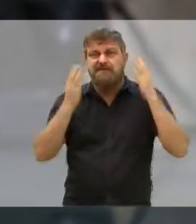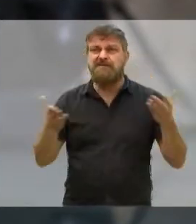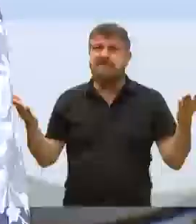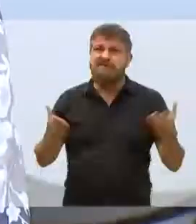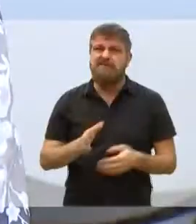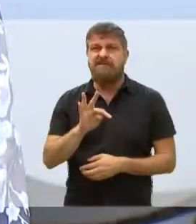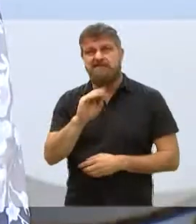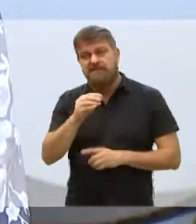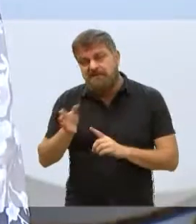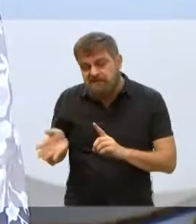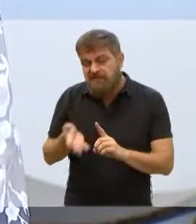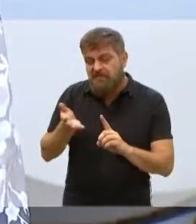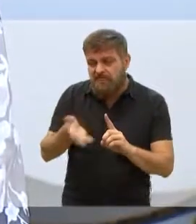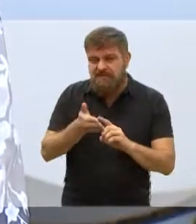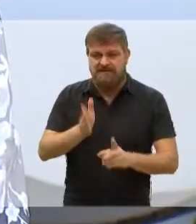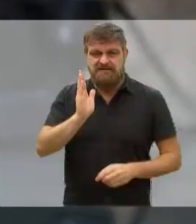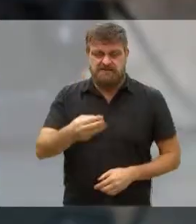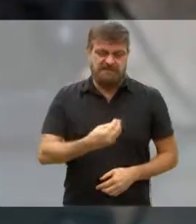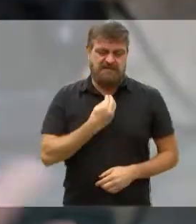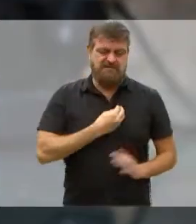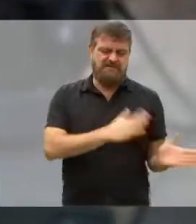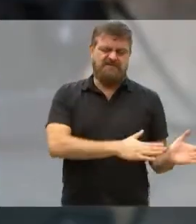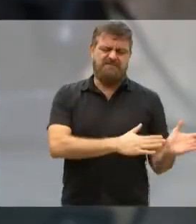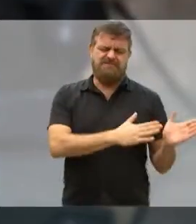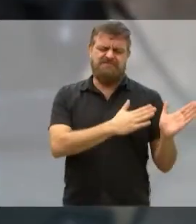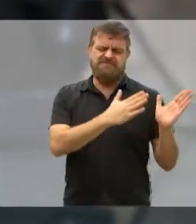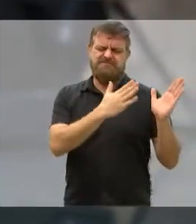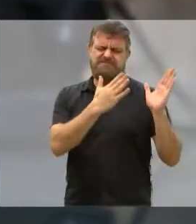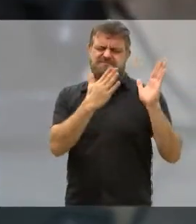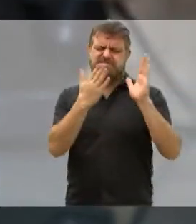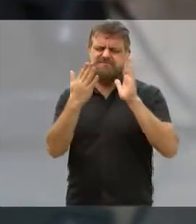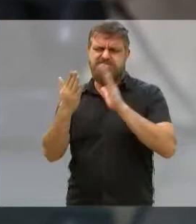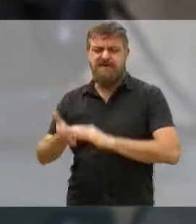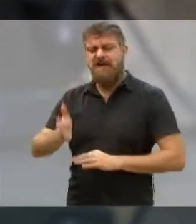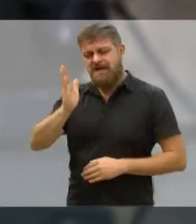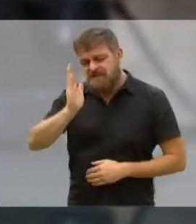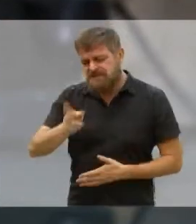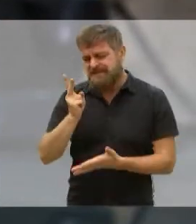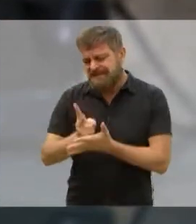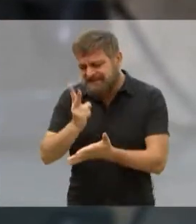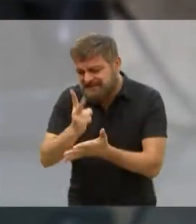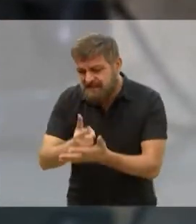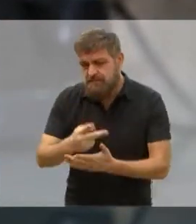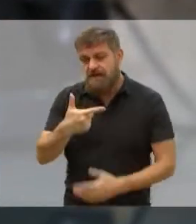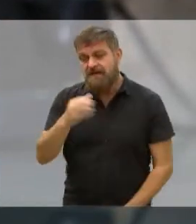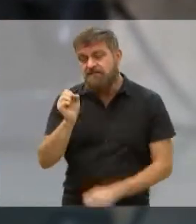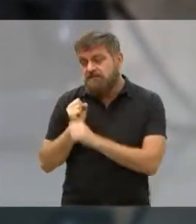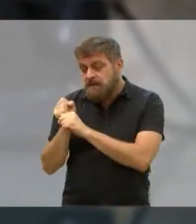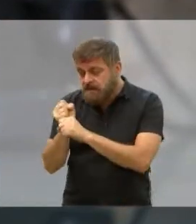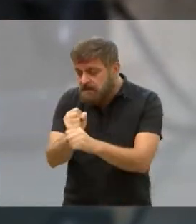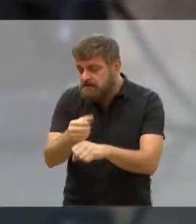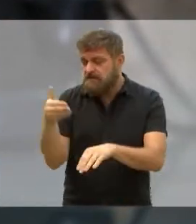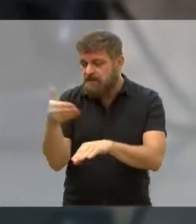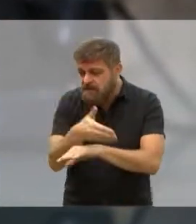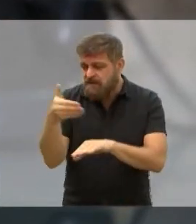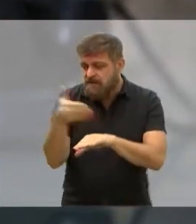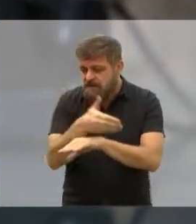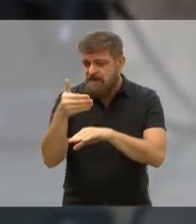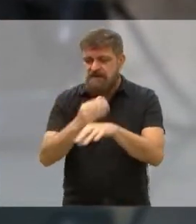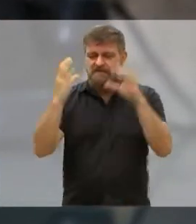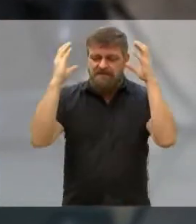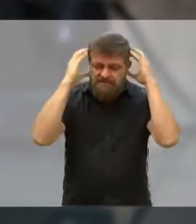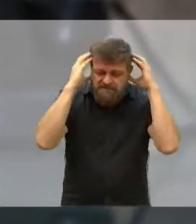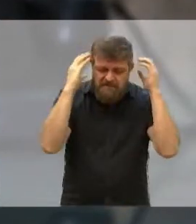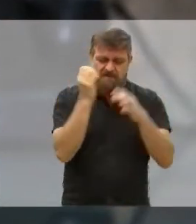fono, ai hoje é TO, porque ele já faz isso a vida inteira, tem mais de 15 anos que ele faz isso, tem 20 anos, e a gente entende